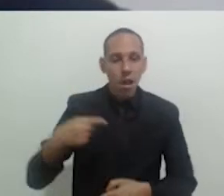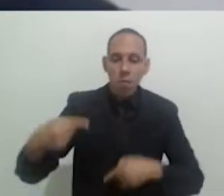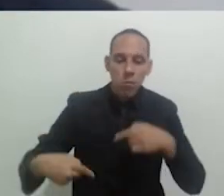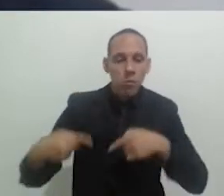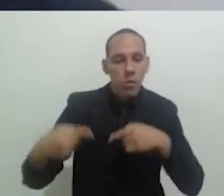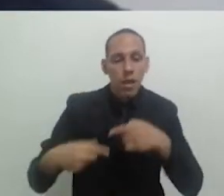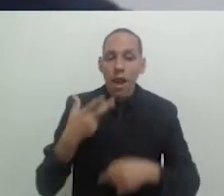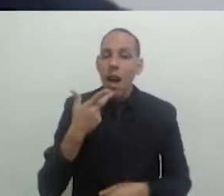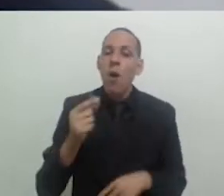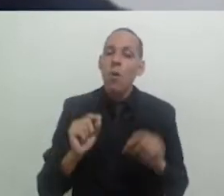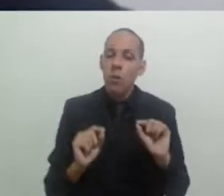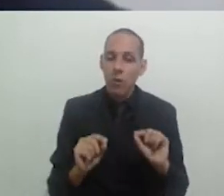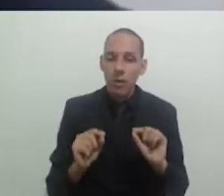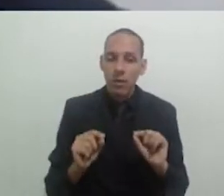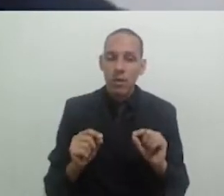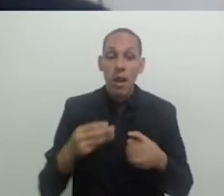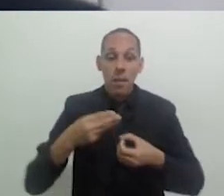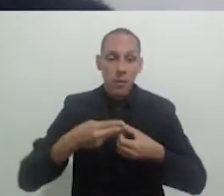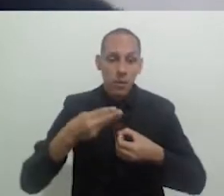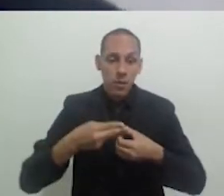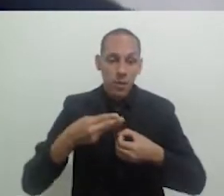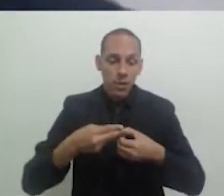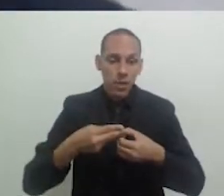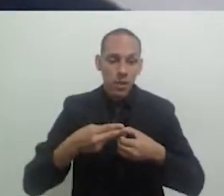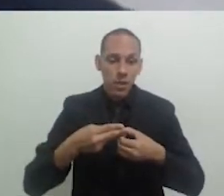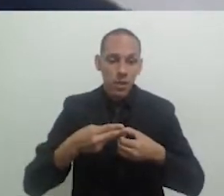o município teria pago à empresa